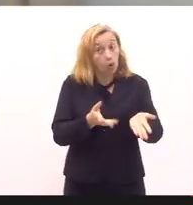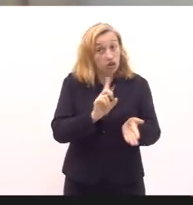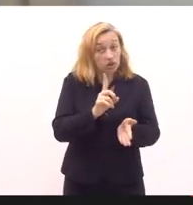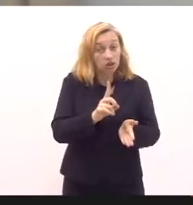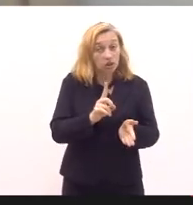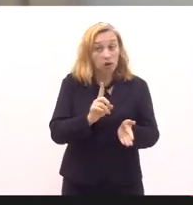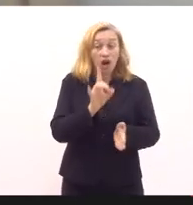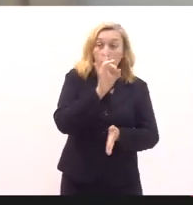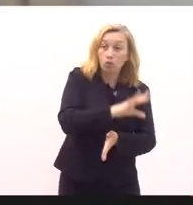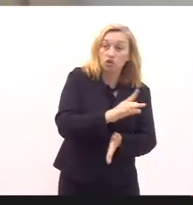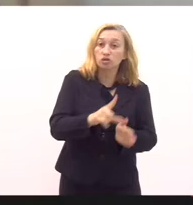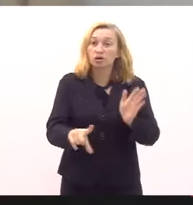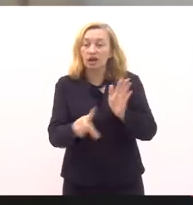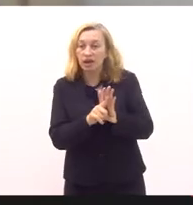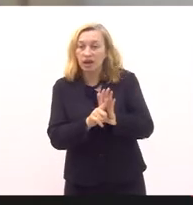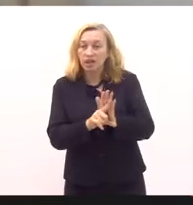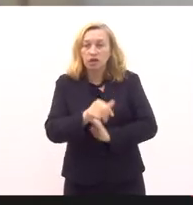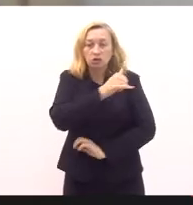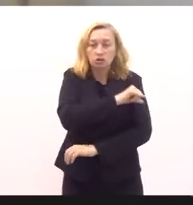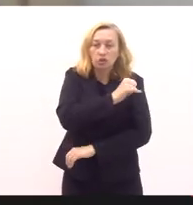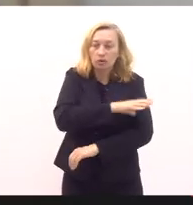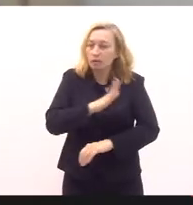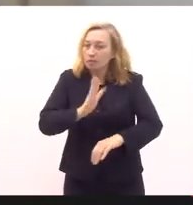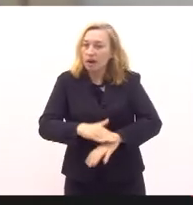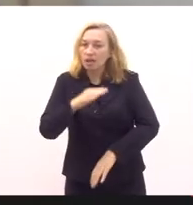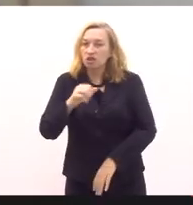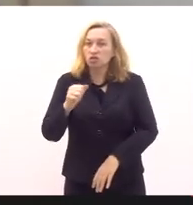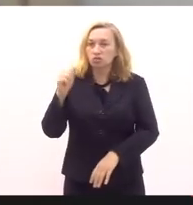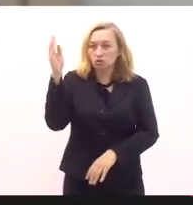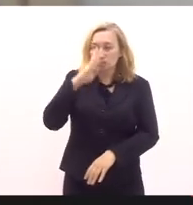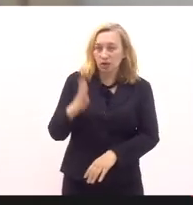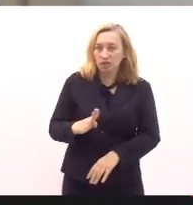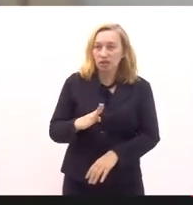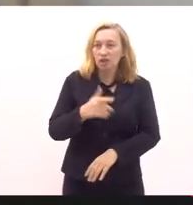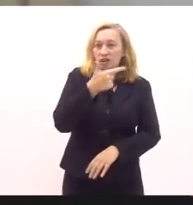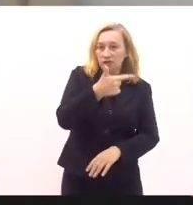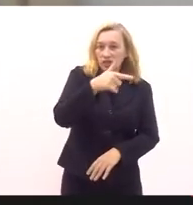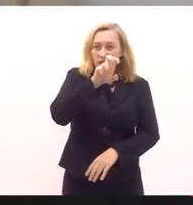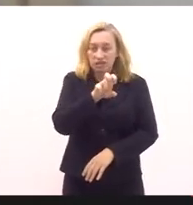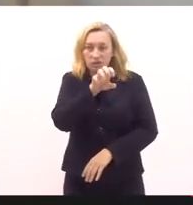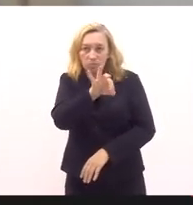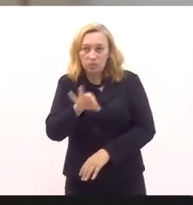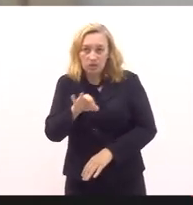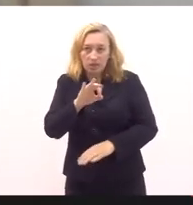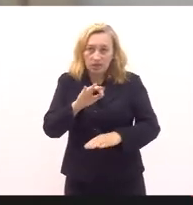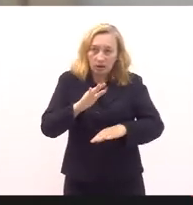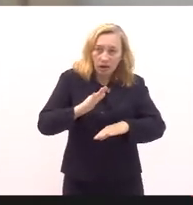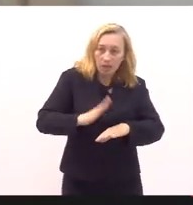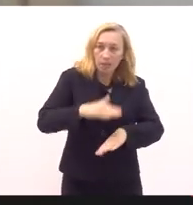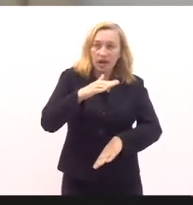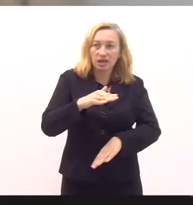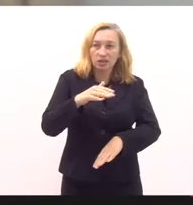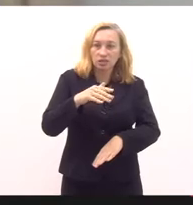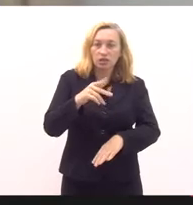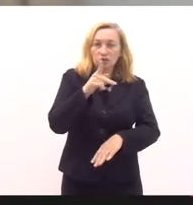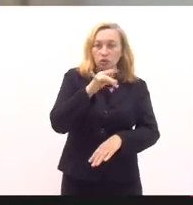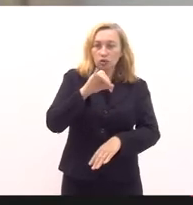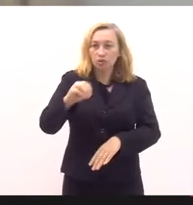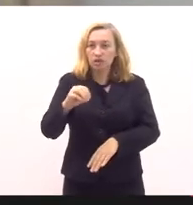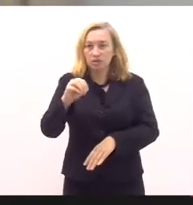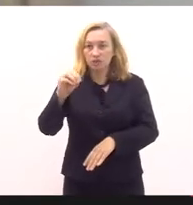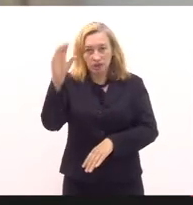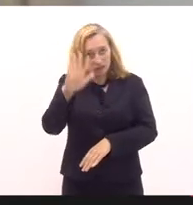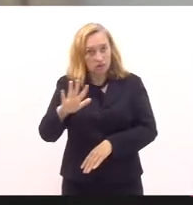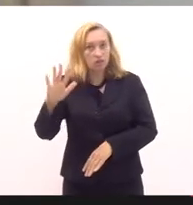lei do piso é a maior do Brasil. Nosso piso do Rio tinha 25% acima do piso nacional da época. Era